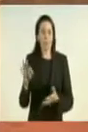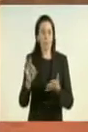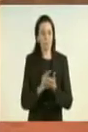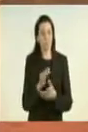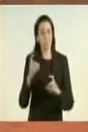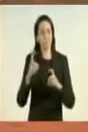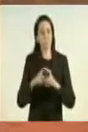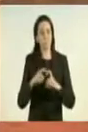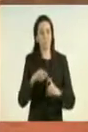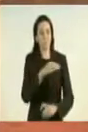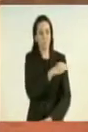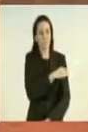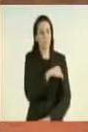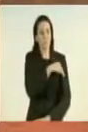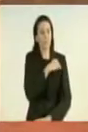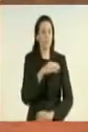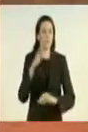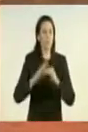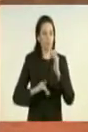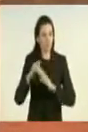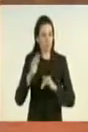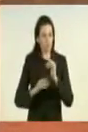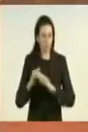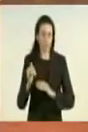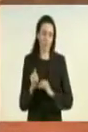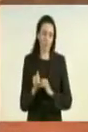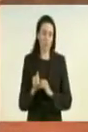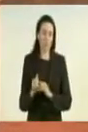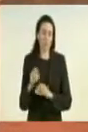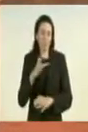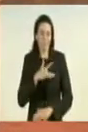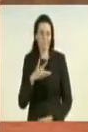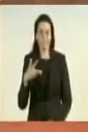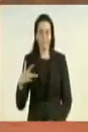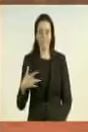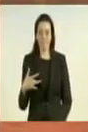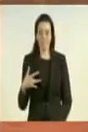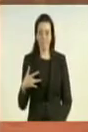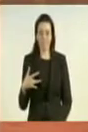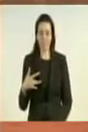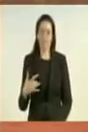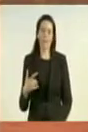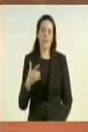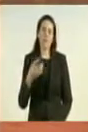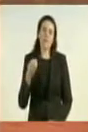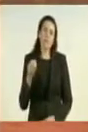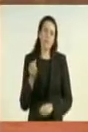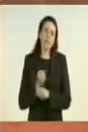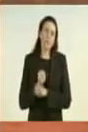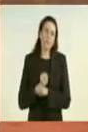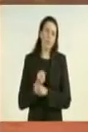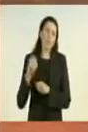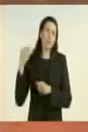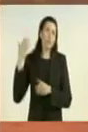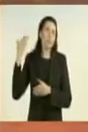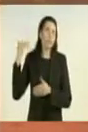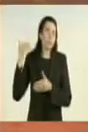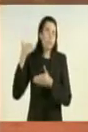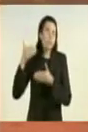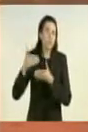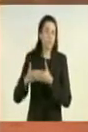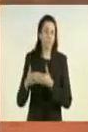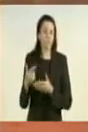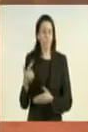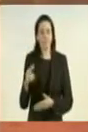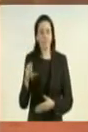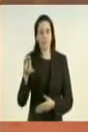enfermeiros, técnicos de enfermagem e profissionais afins. Há 20 anos não existe certame na área. Eu quero destacar a matéria